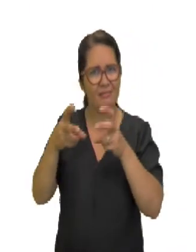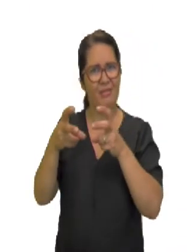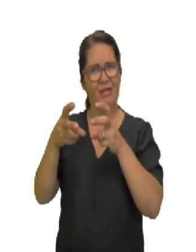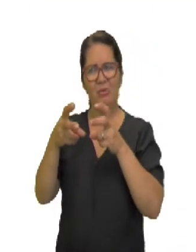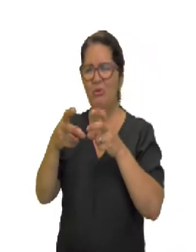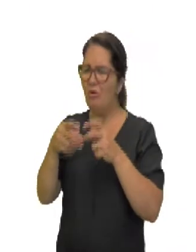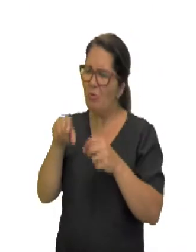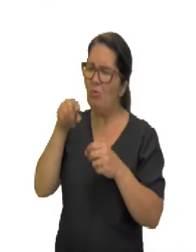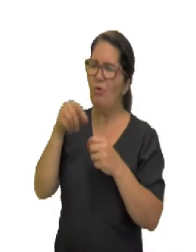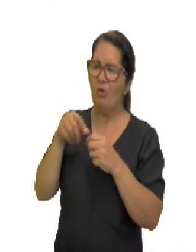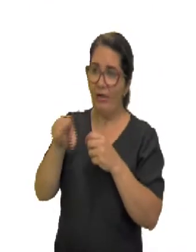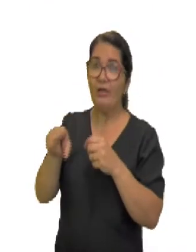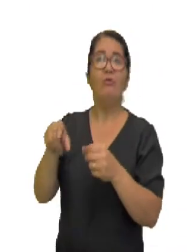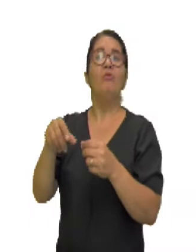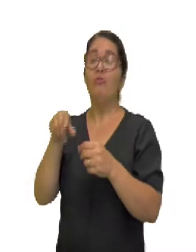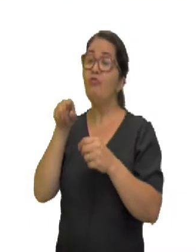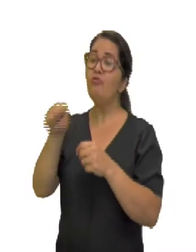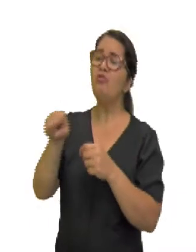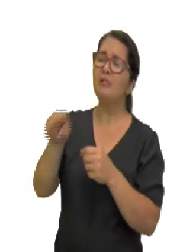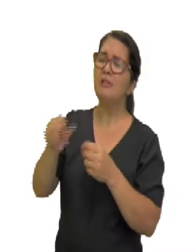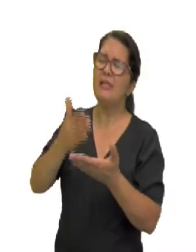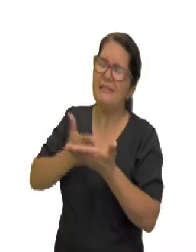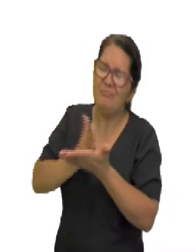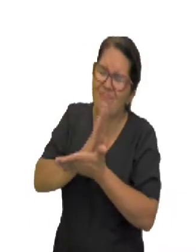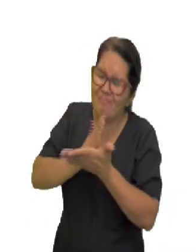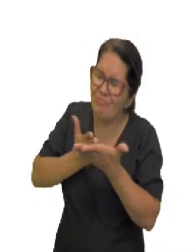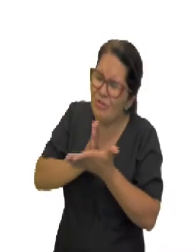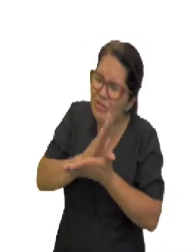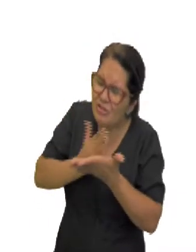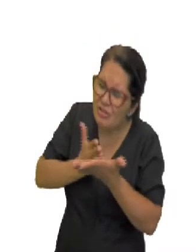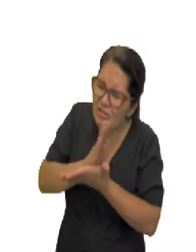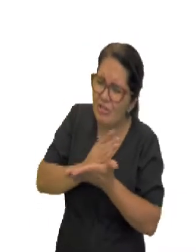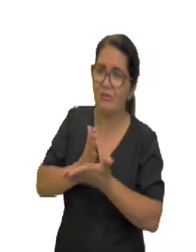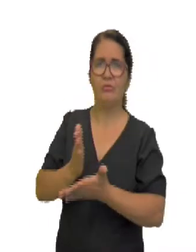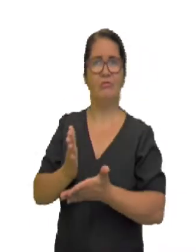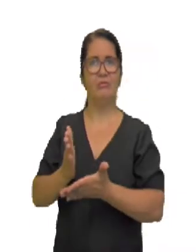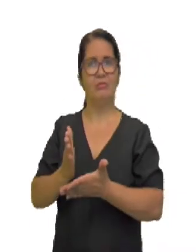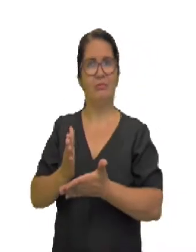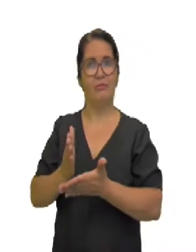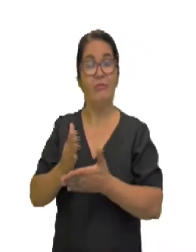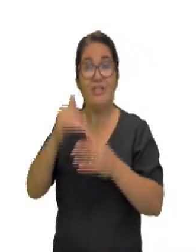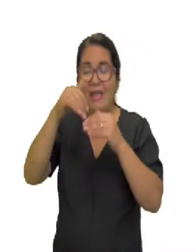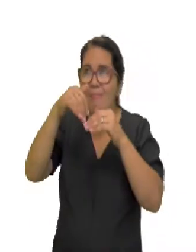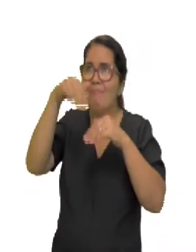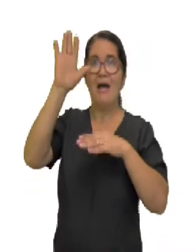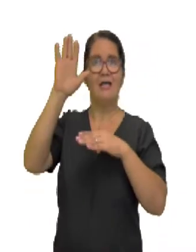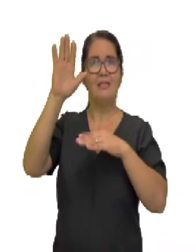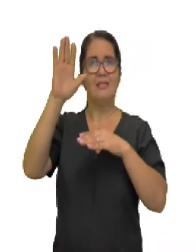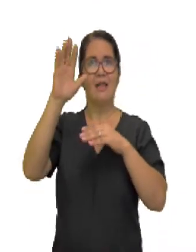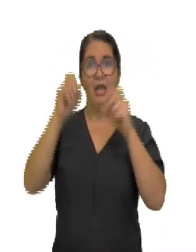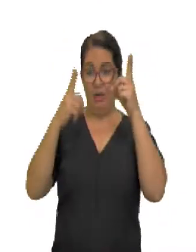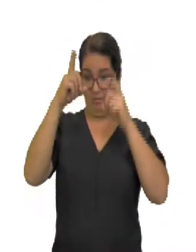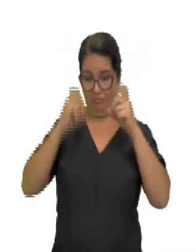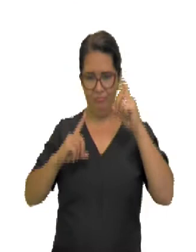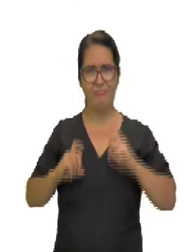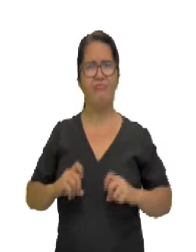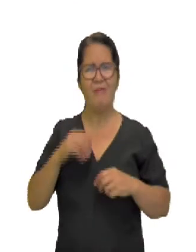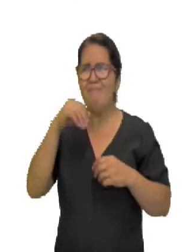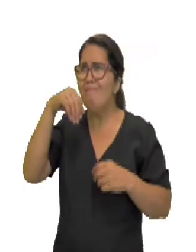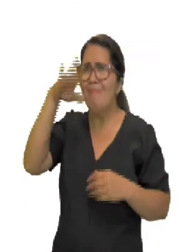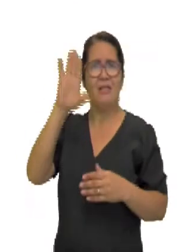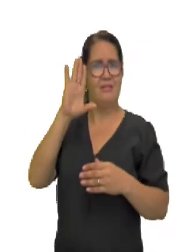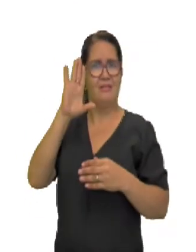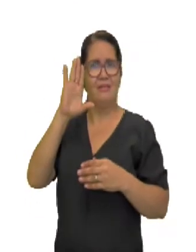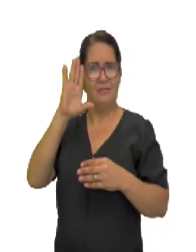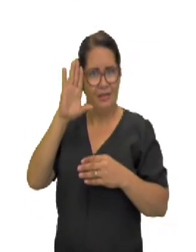é chatíssimo. O íssimo evidenciou o adjetivo chato. Então, no